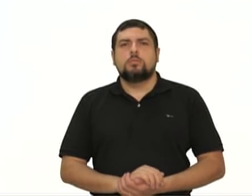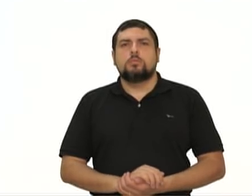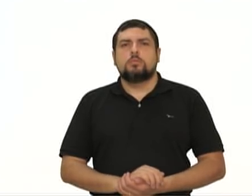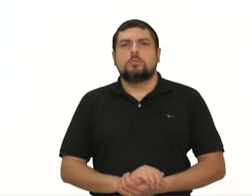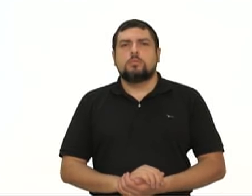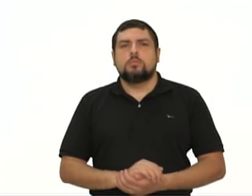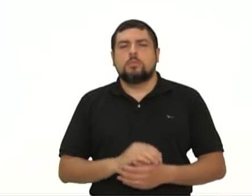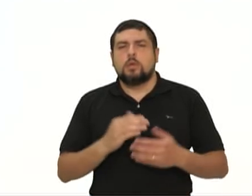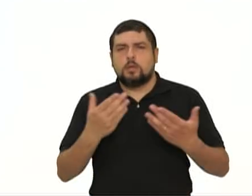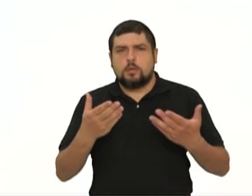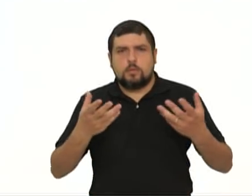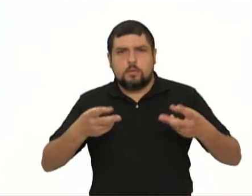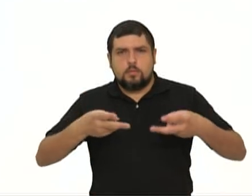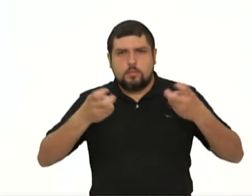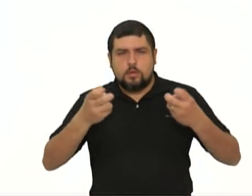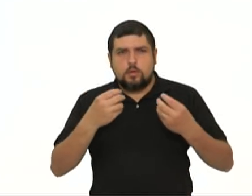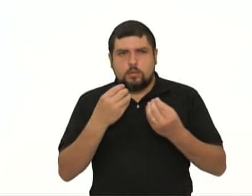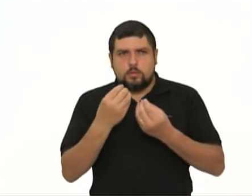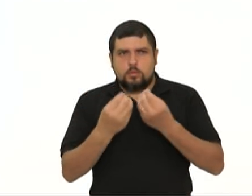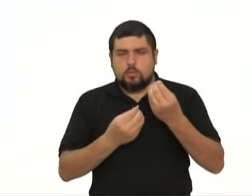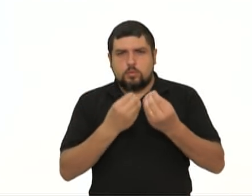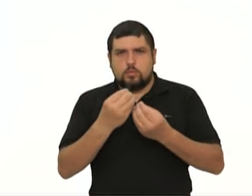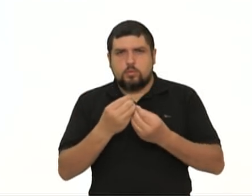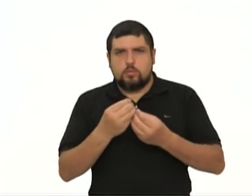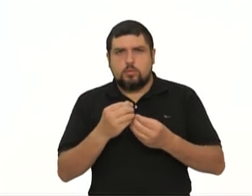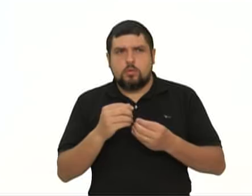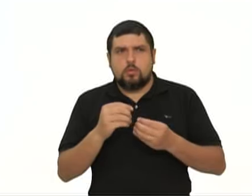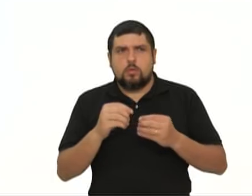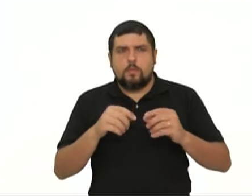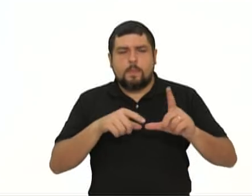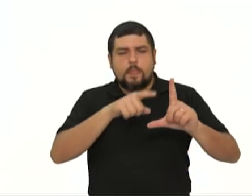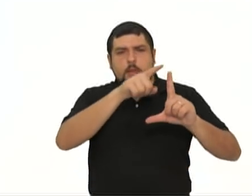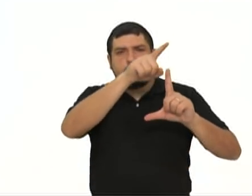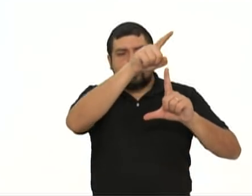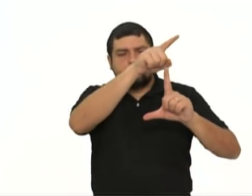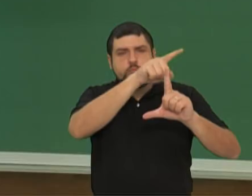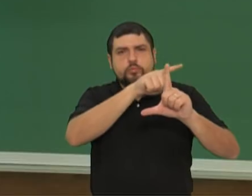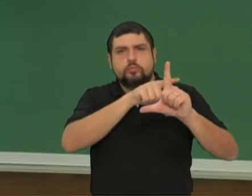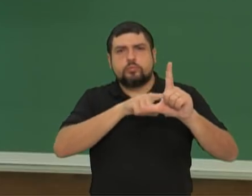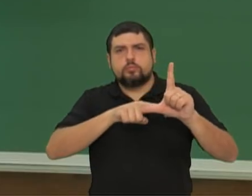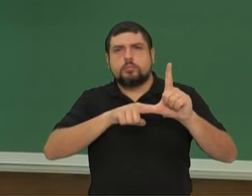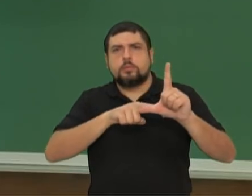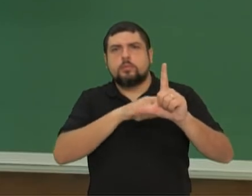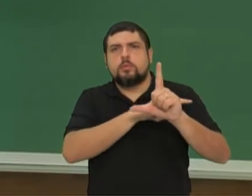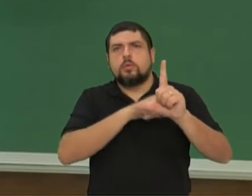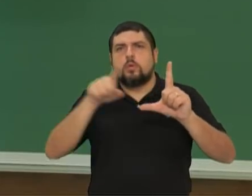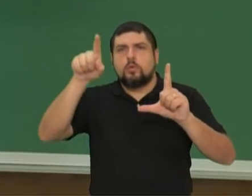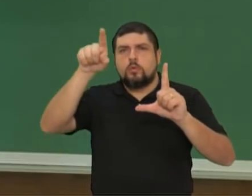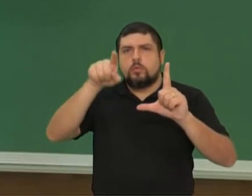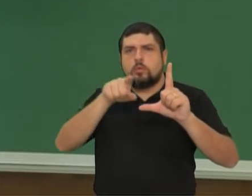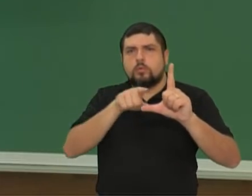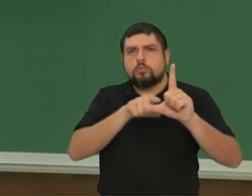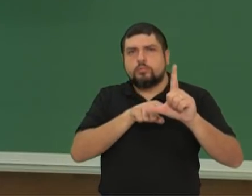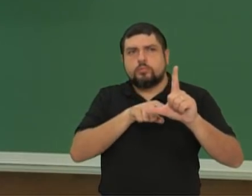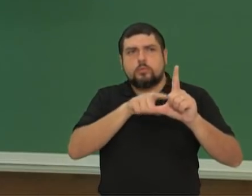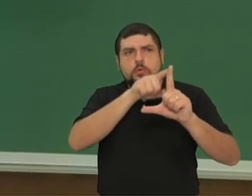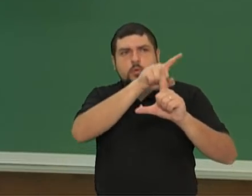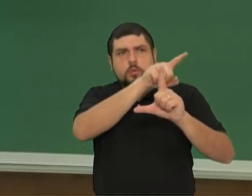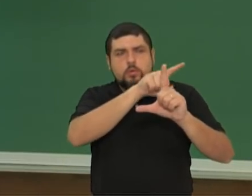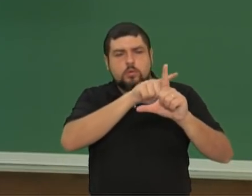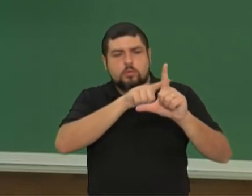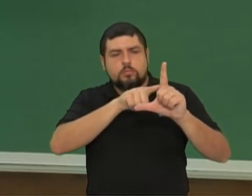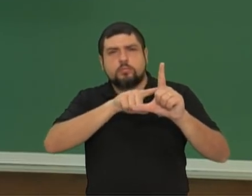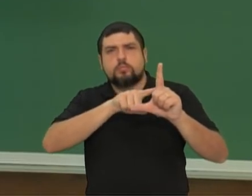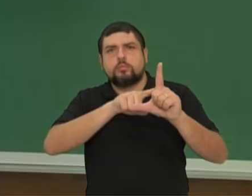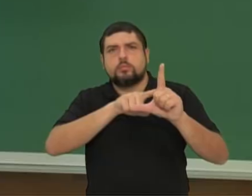ó, olha só. Todos os gráficos dessas diferentes funções passam em 1. Claro, tem que ser esse modelo,